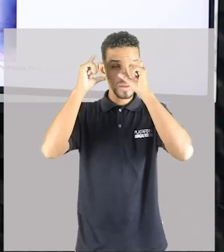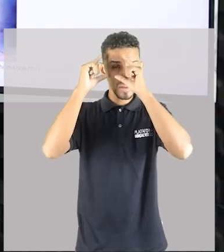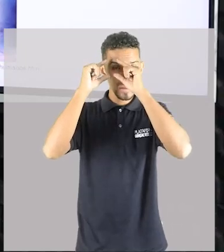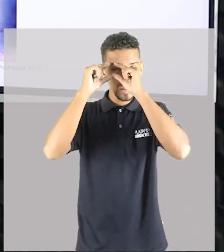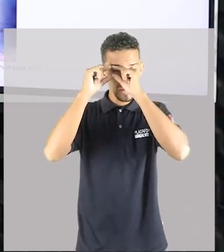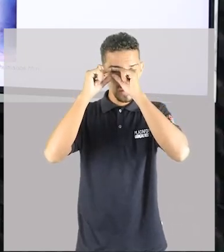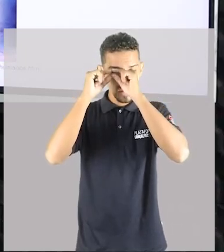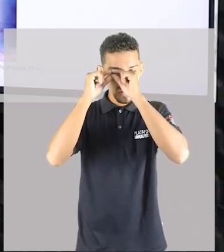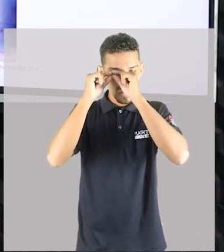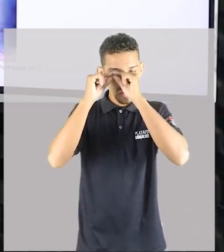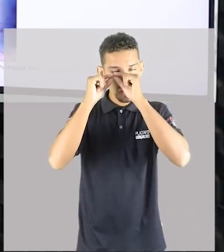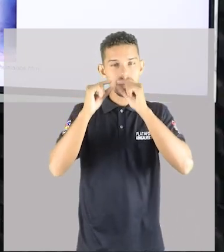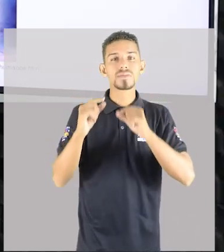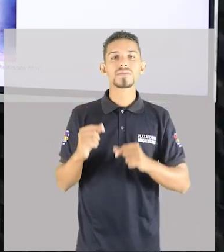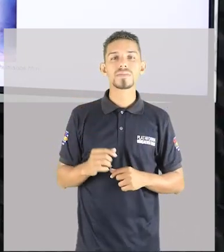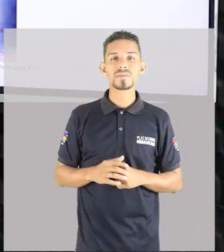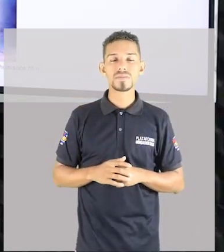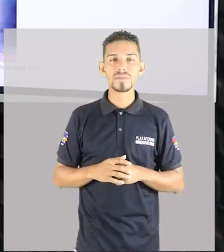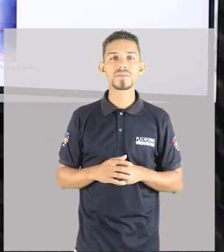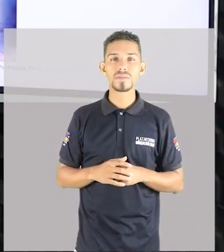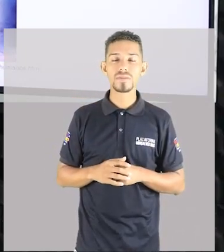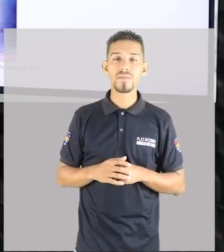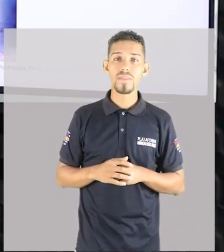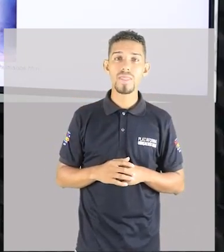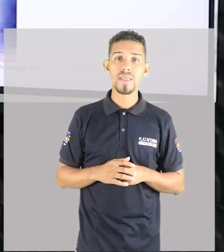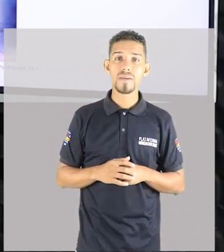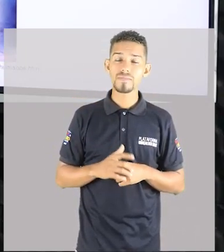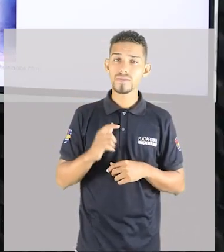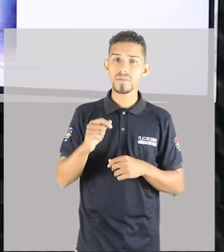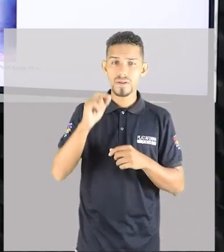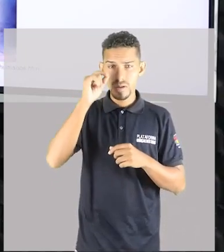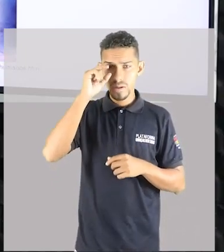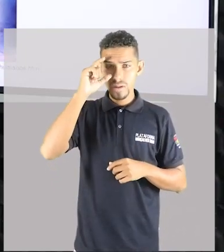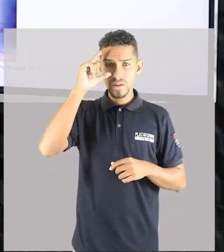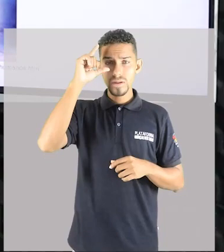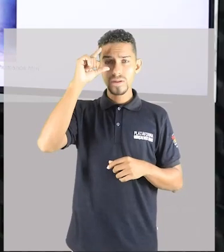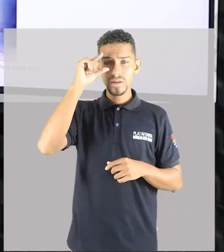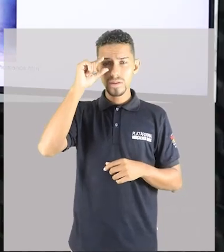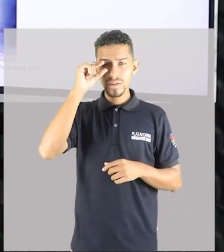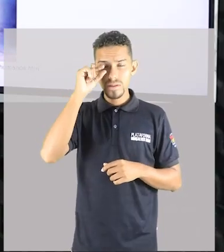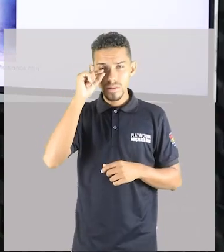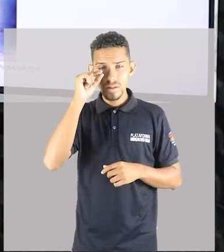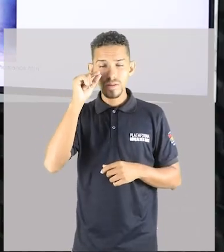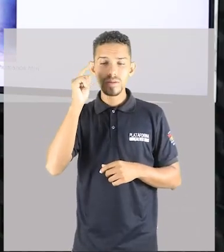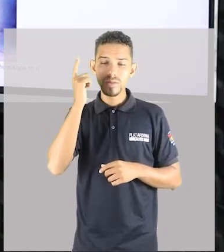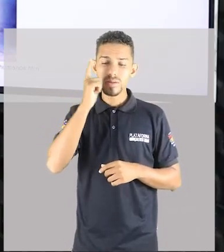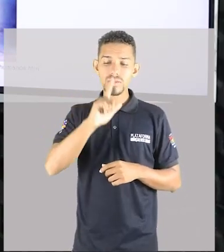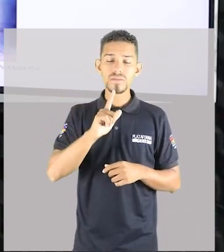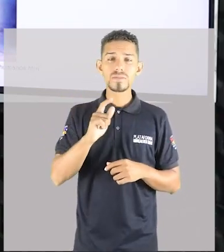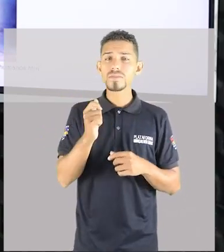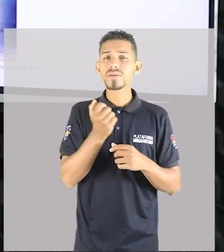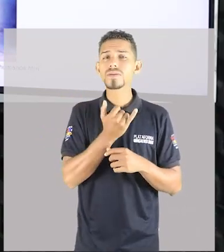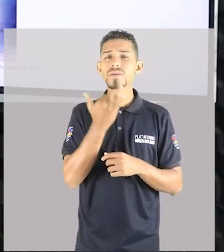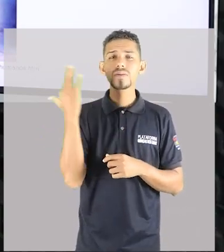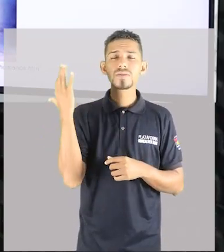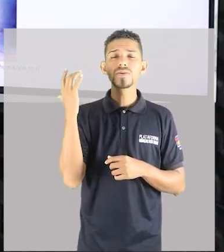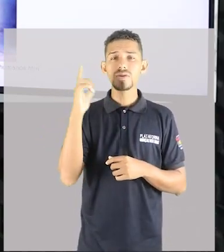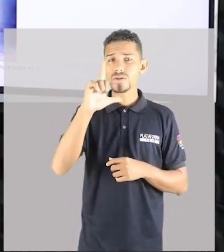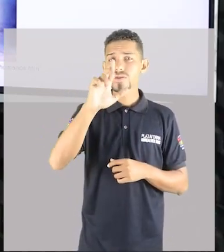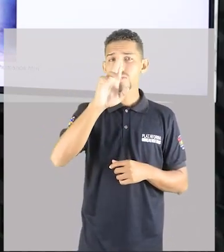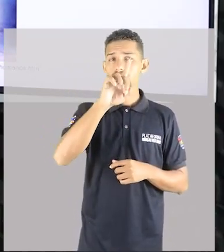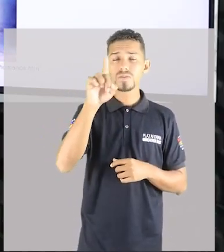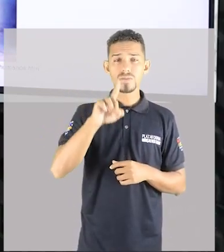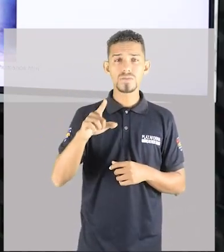pupila contrai e fica pequenininha. Tá? Então ela regula, a função da pupila é regular a quantidade de luz que entra no